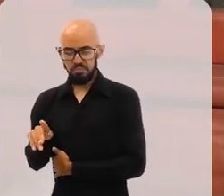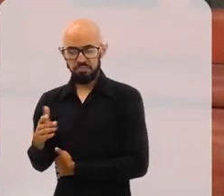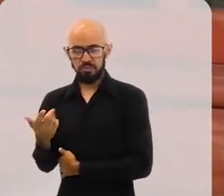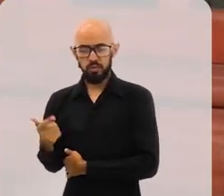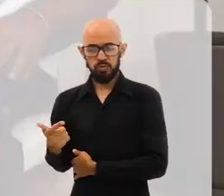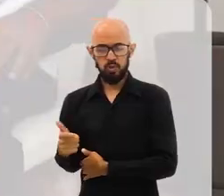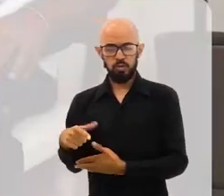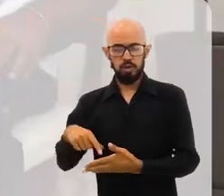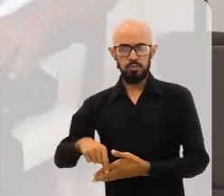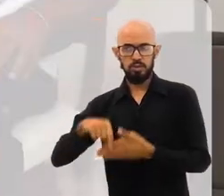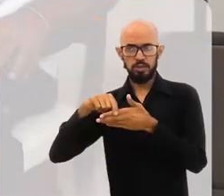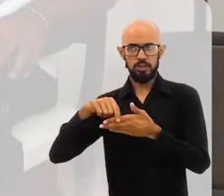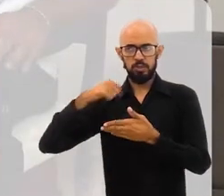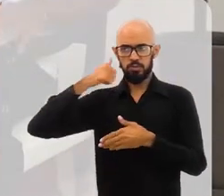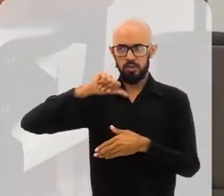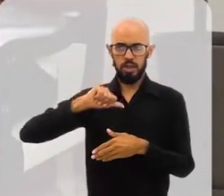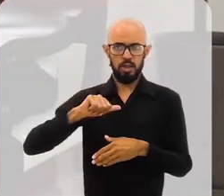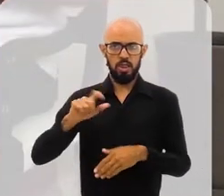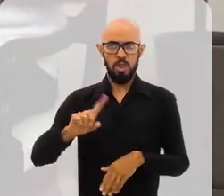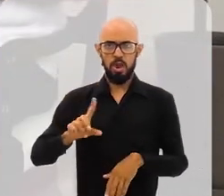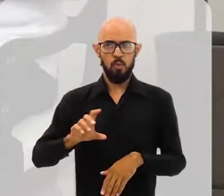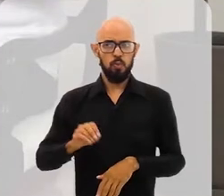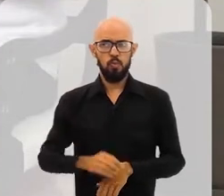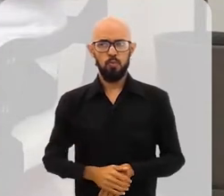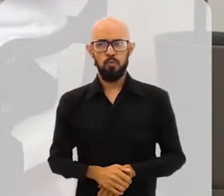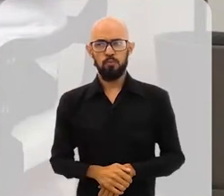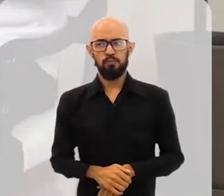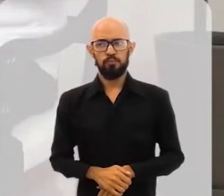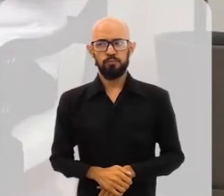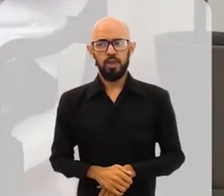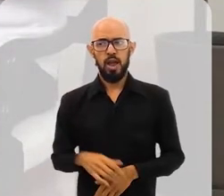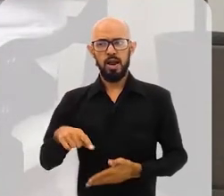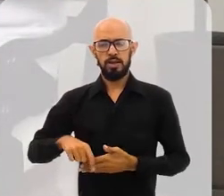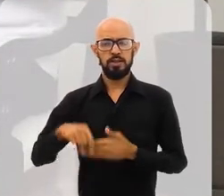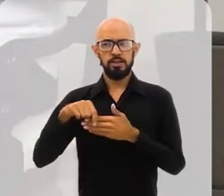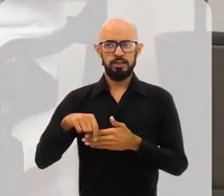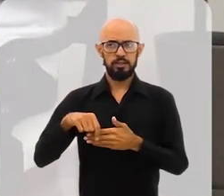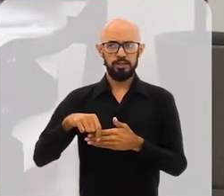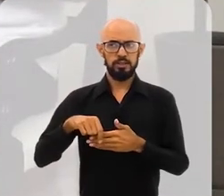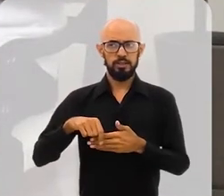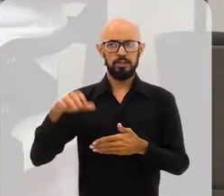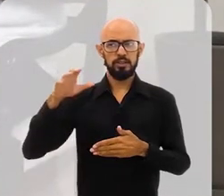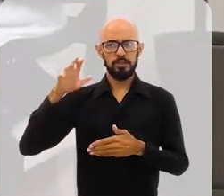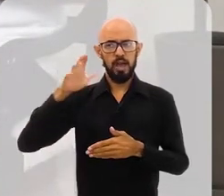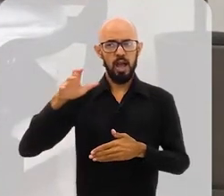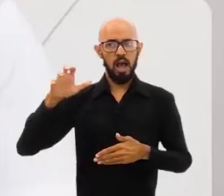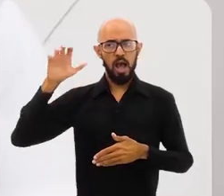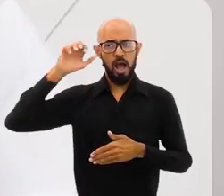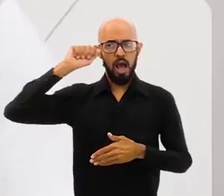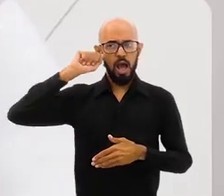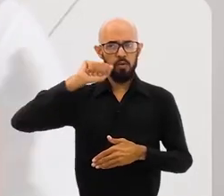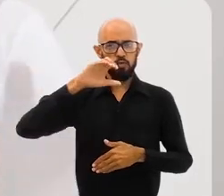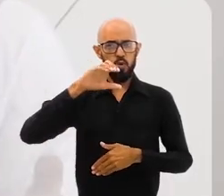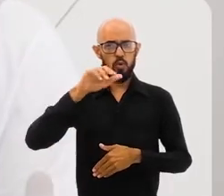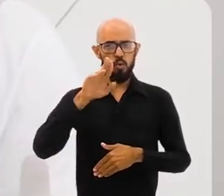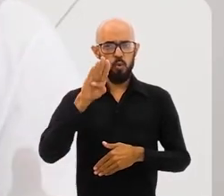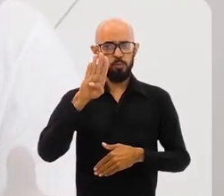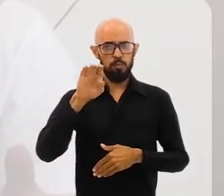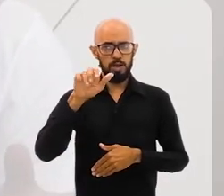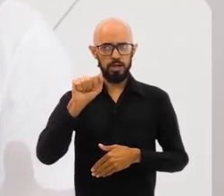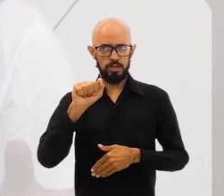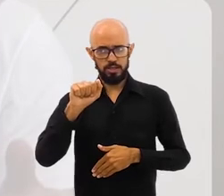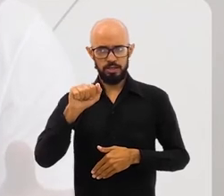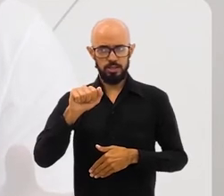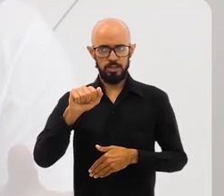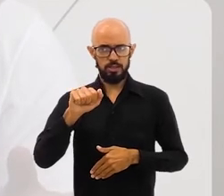uma sacerdote mulher de jantar sacerdotisa de fa dentro da rama afro-cubana até Abrir isso para que não